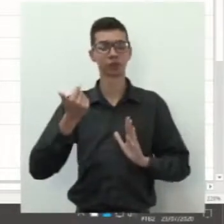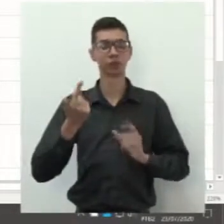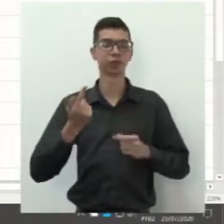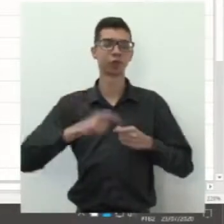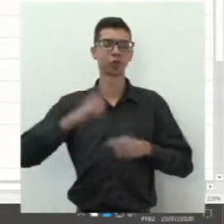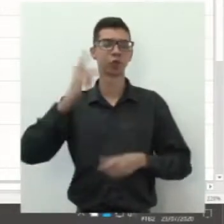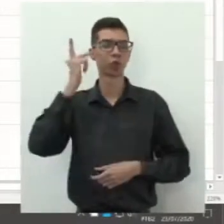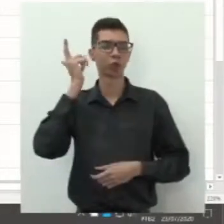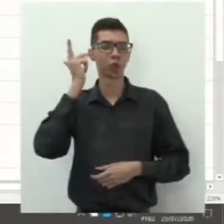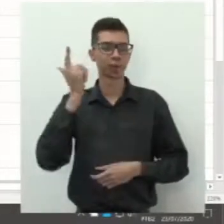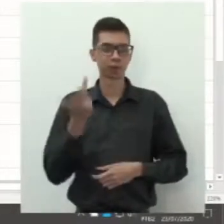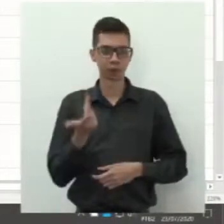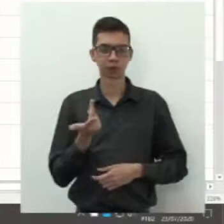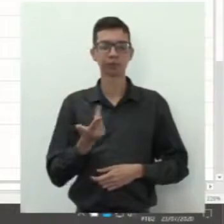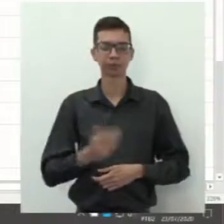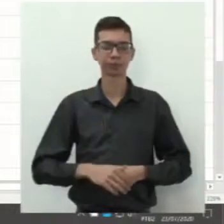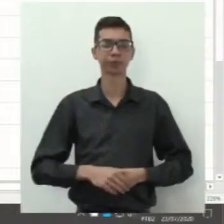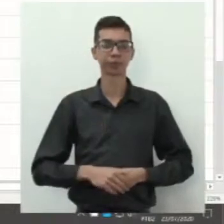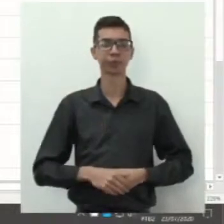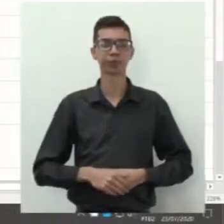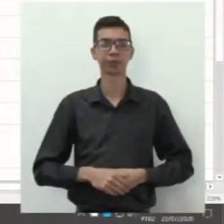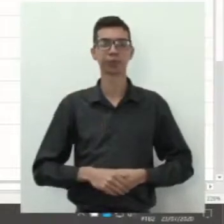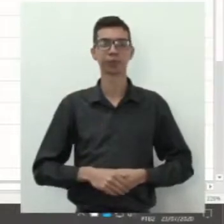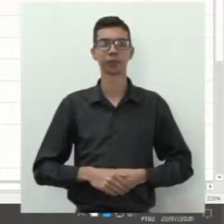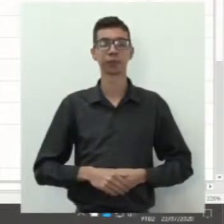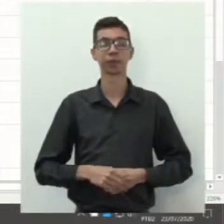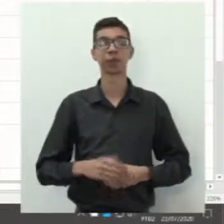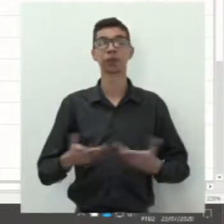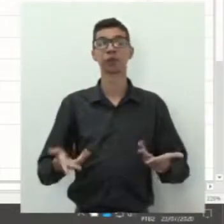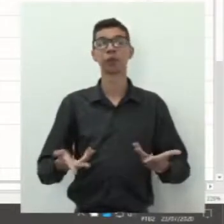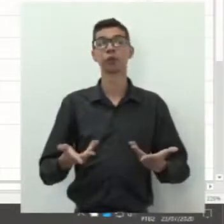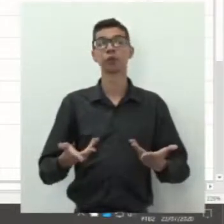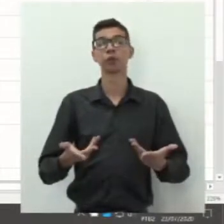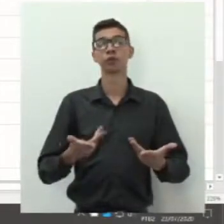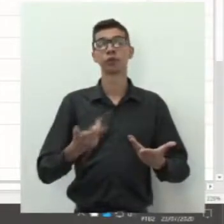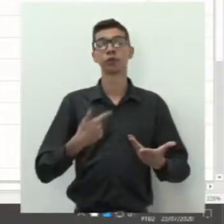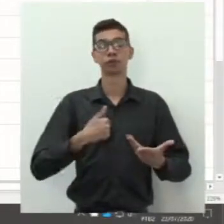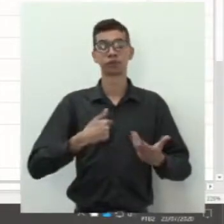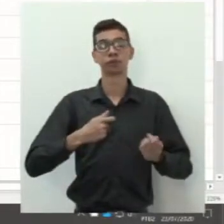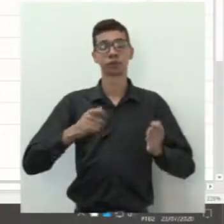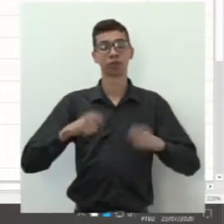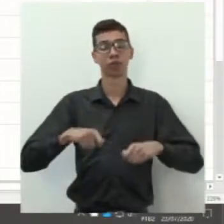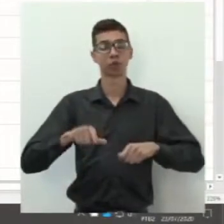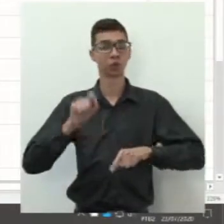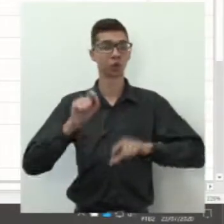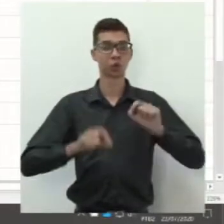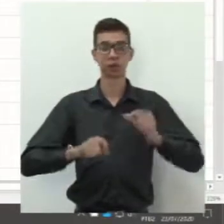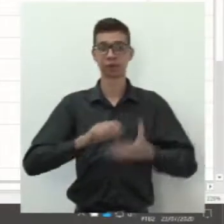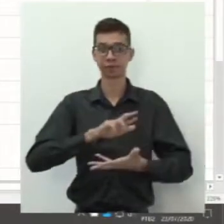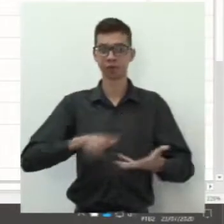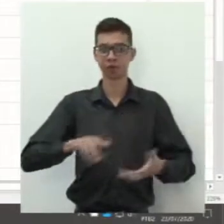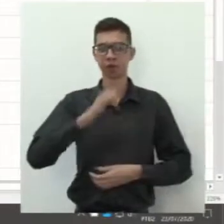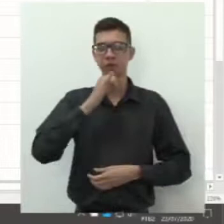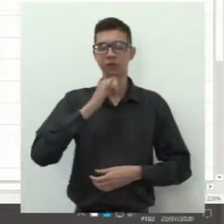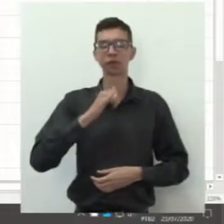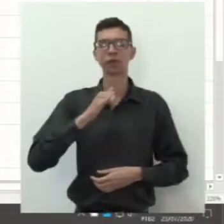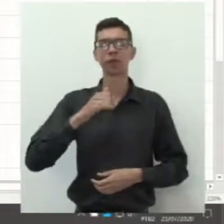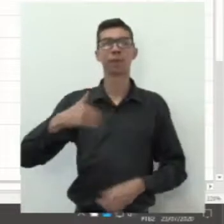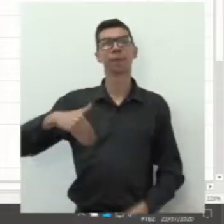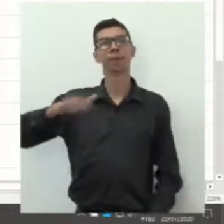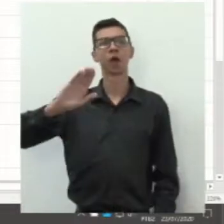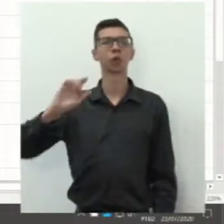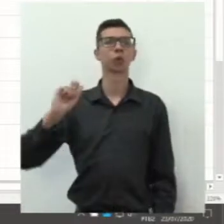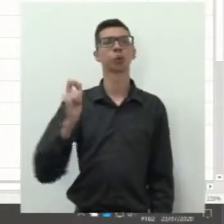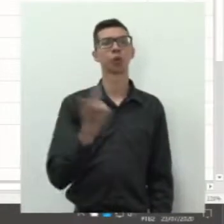normal. Então, no filtro de números, eu tenho várias opções de filtro. Então, ó, maior do que, é maior ou